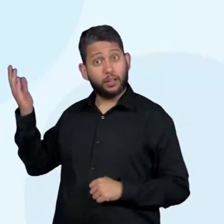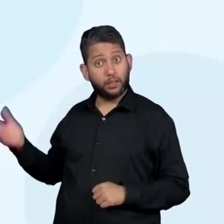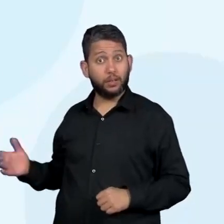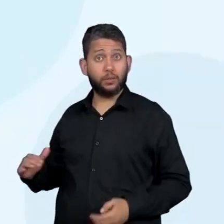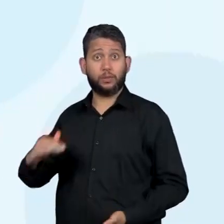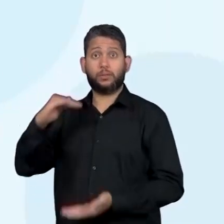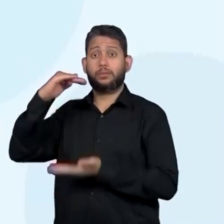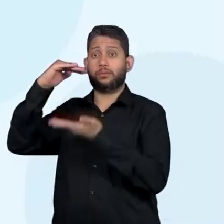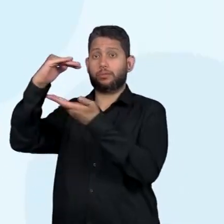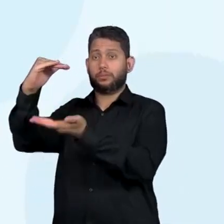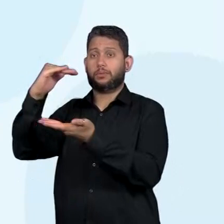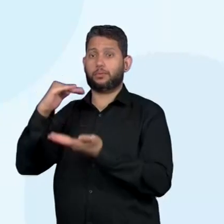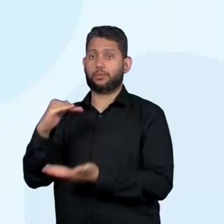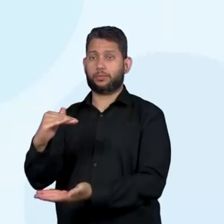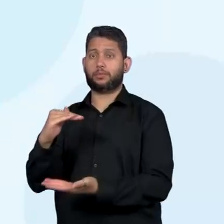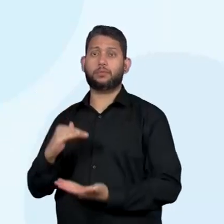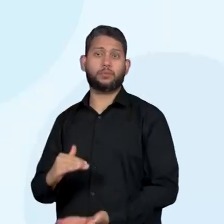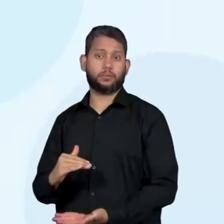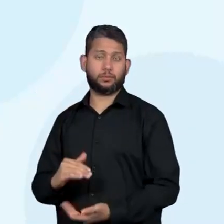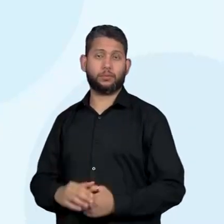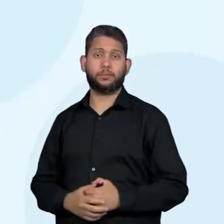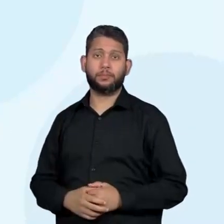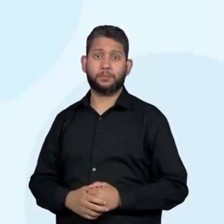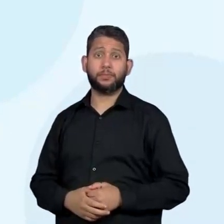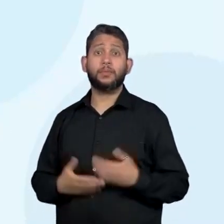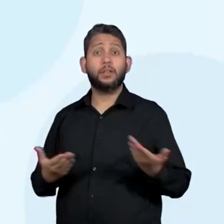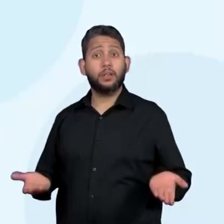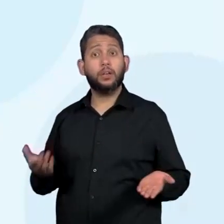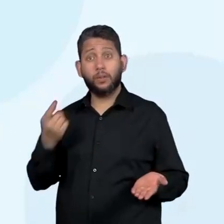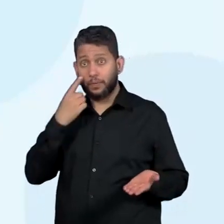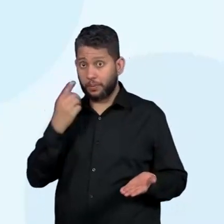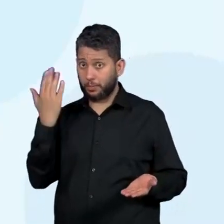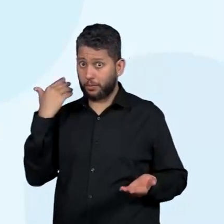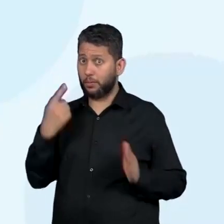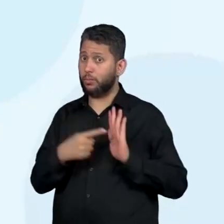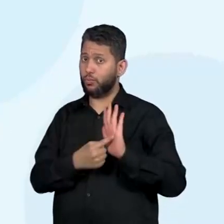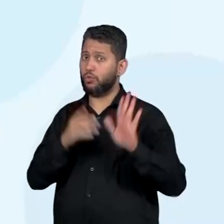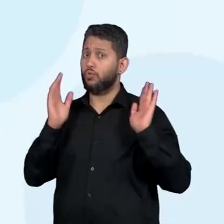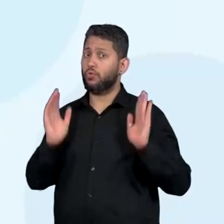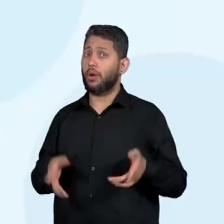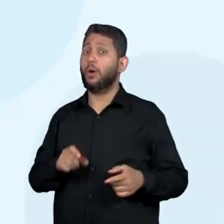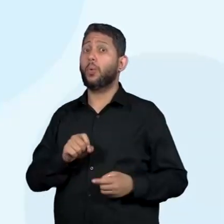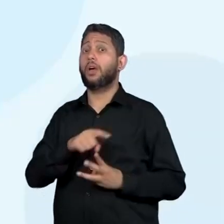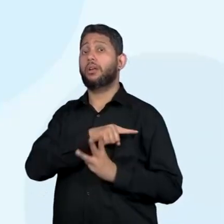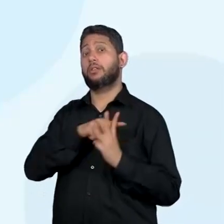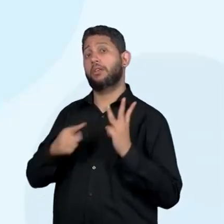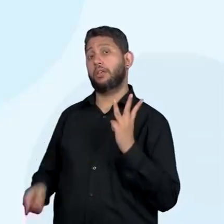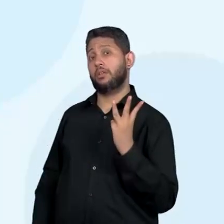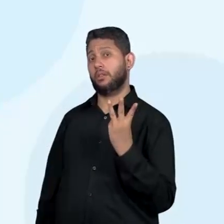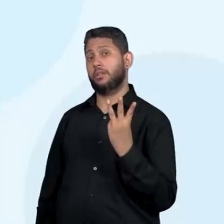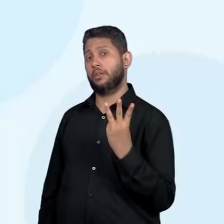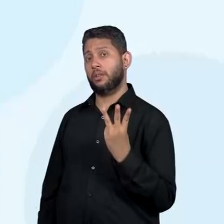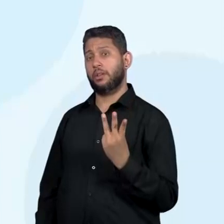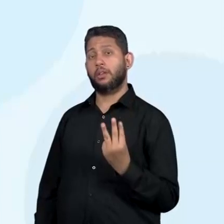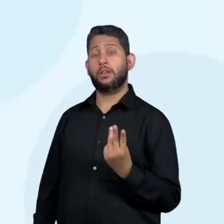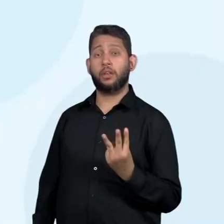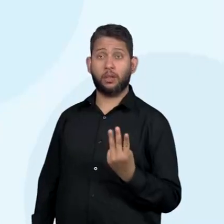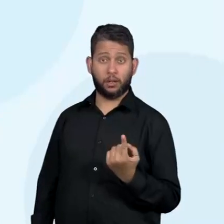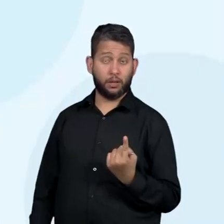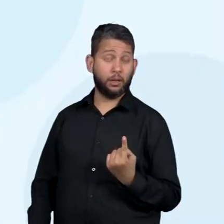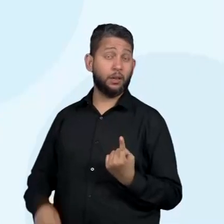dividido aí por camadas. E nós vimos também numa aula anterior, três tipos de solo, que é o